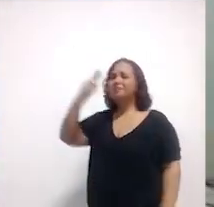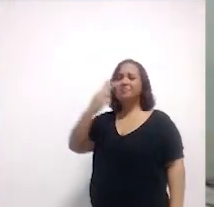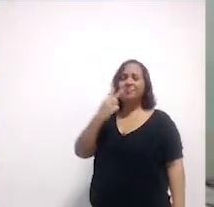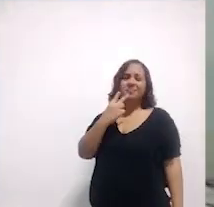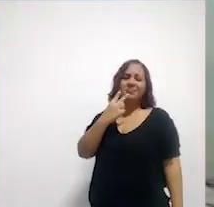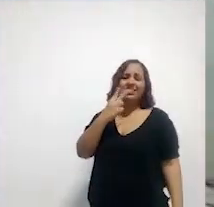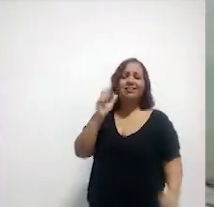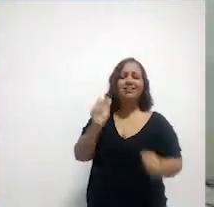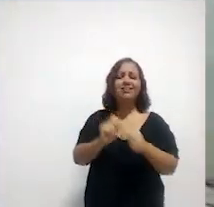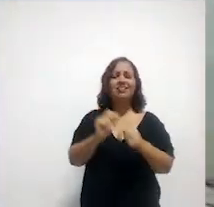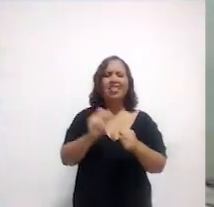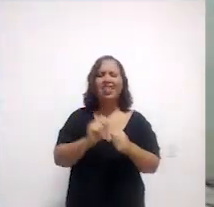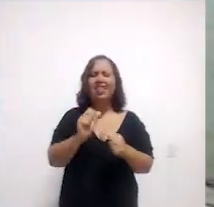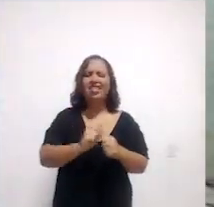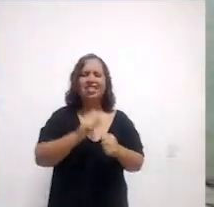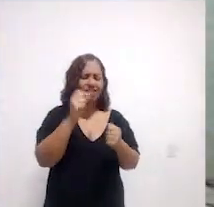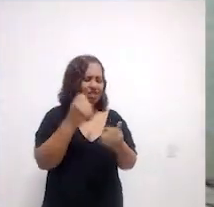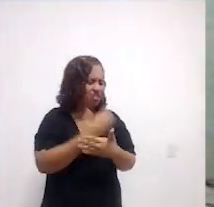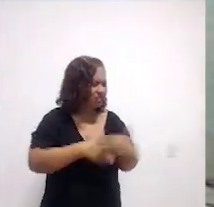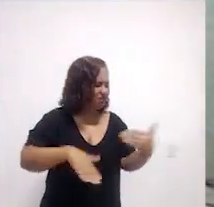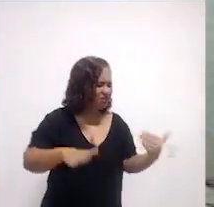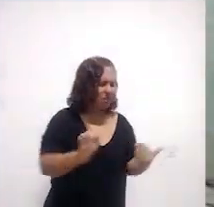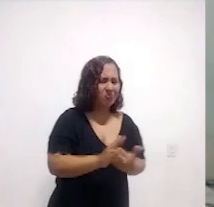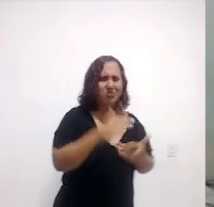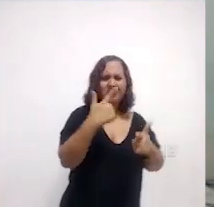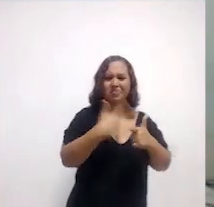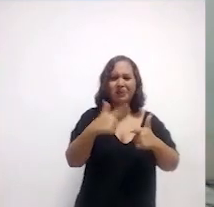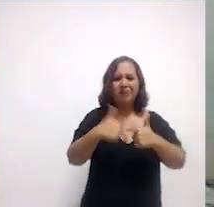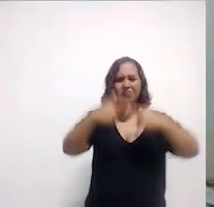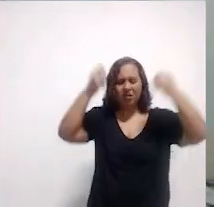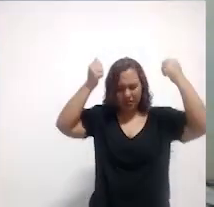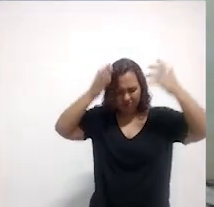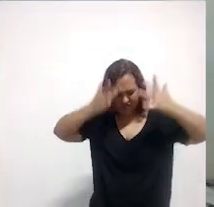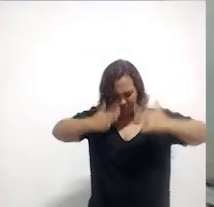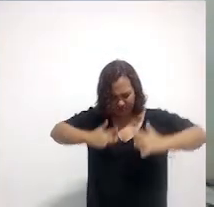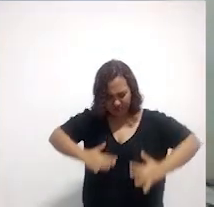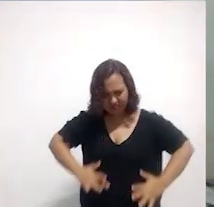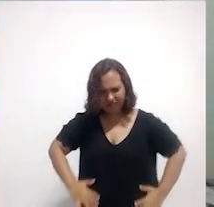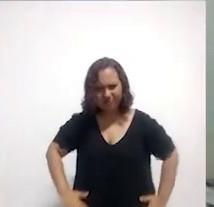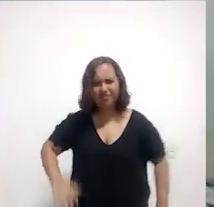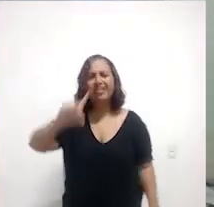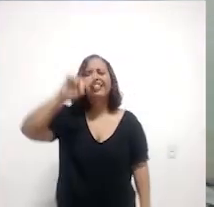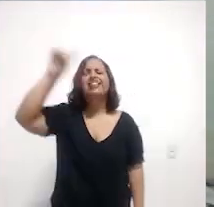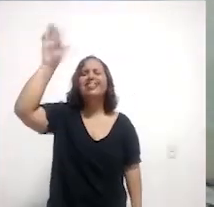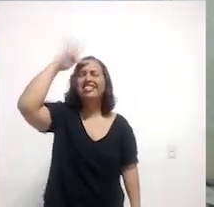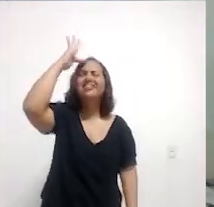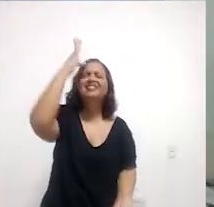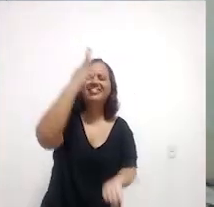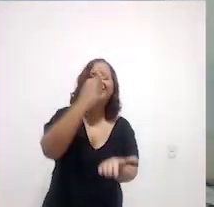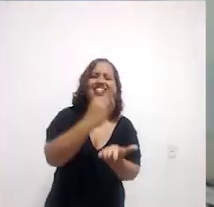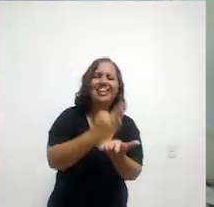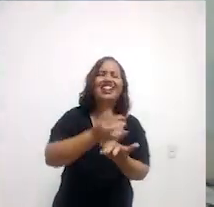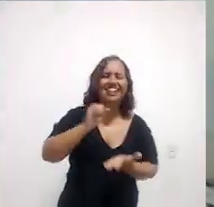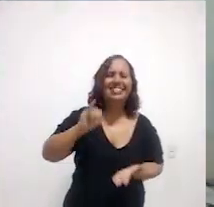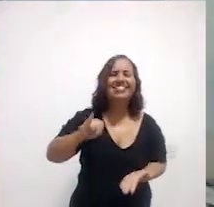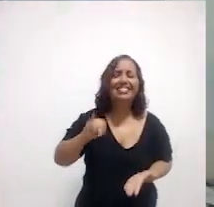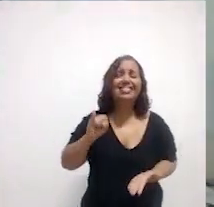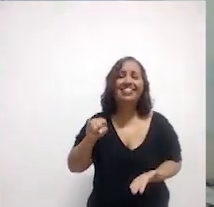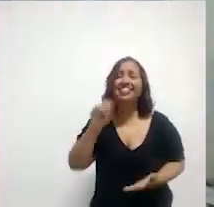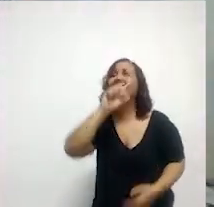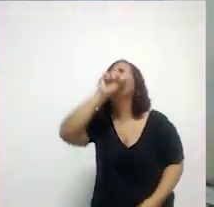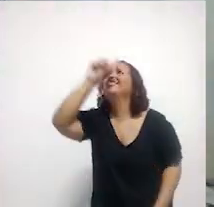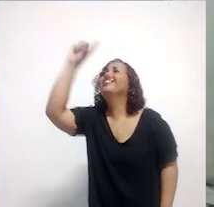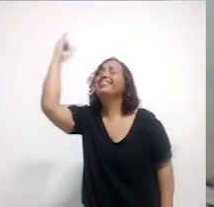escutas e fazes cair as barreiras sem fim. És fiel,